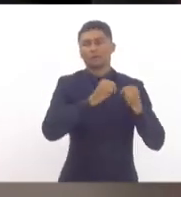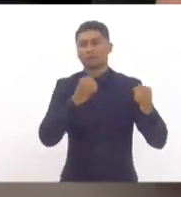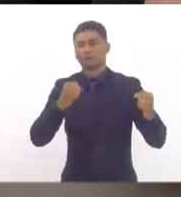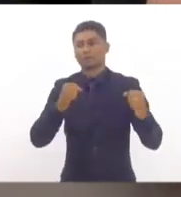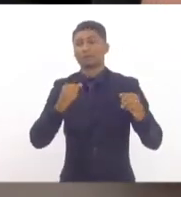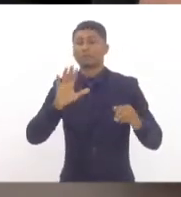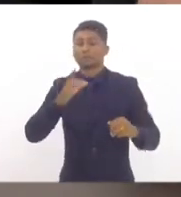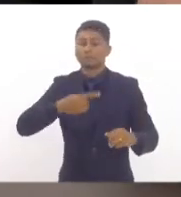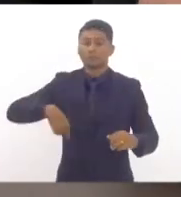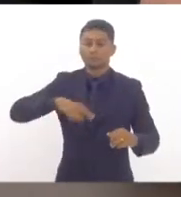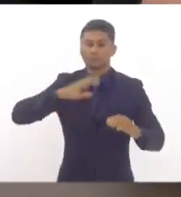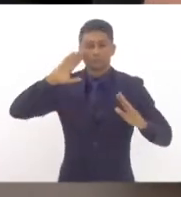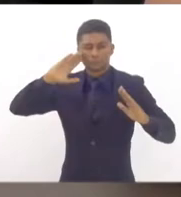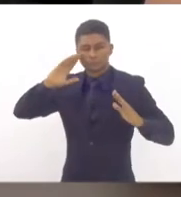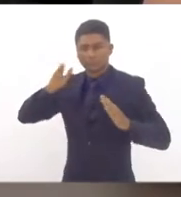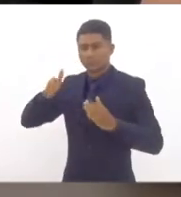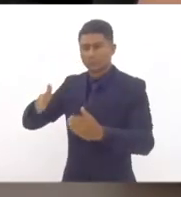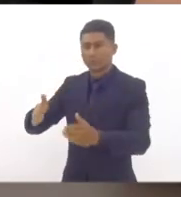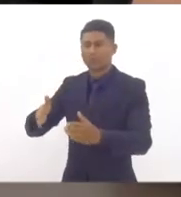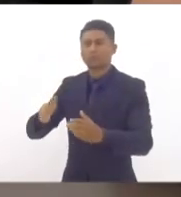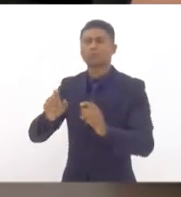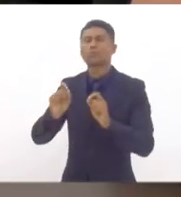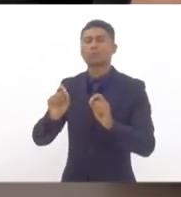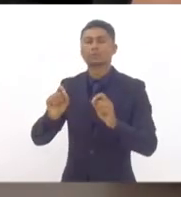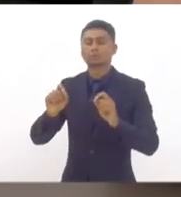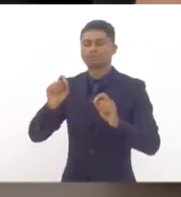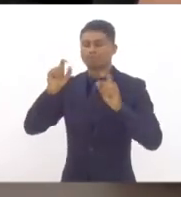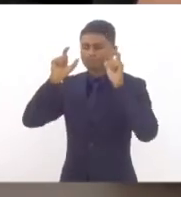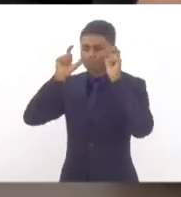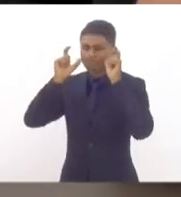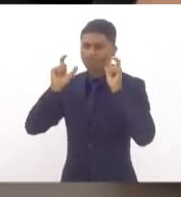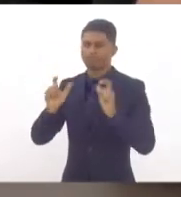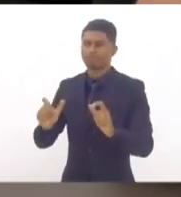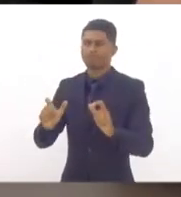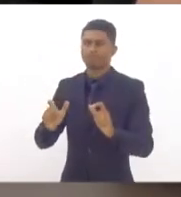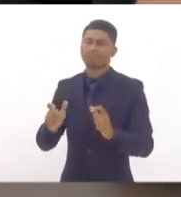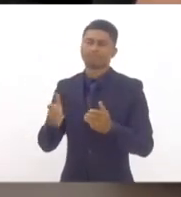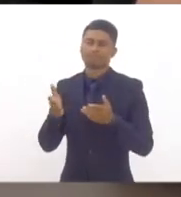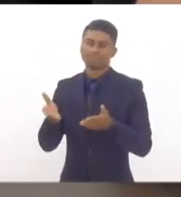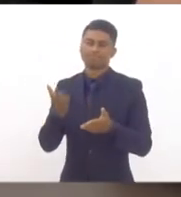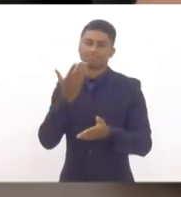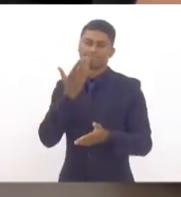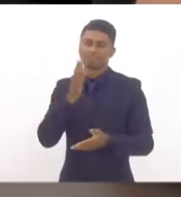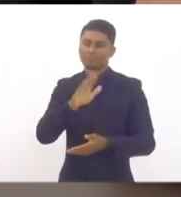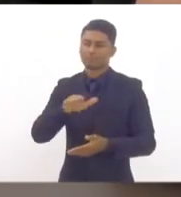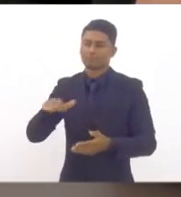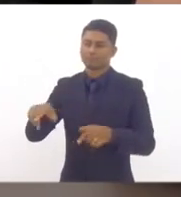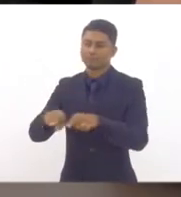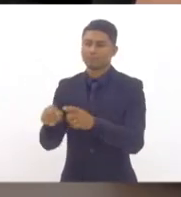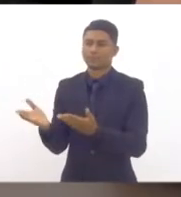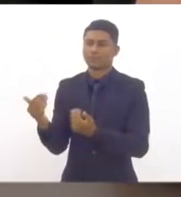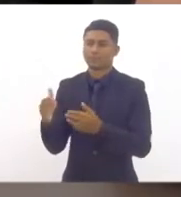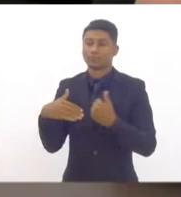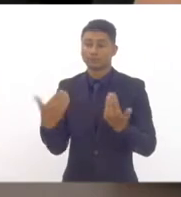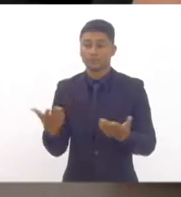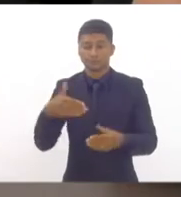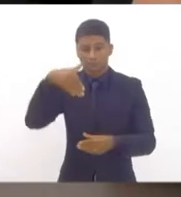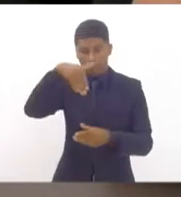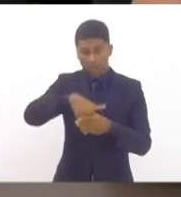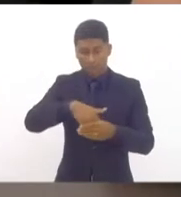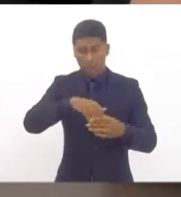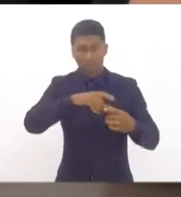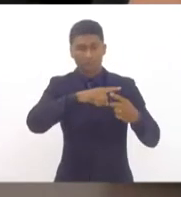de interesse está muito mais direcionado a essa atuação. E, portanto, declarar o meu voto